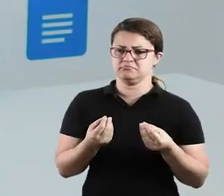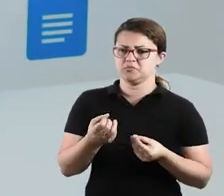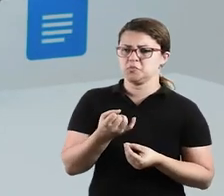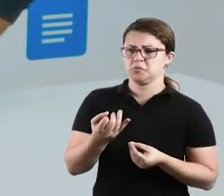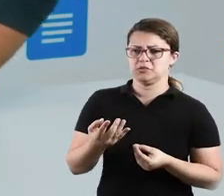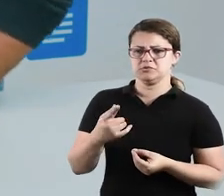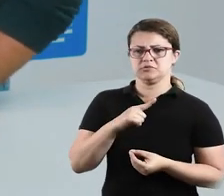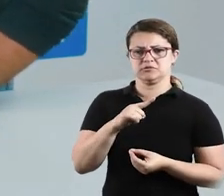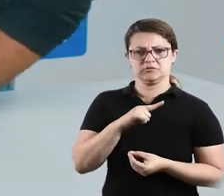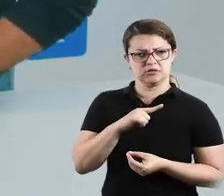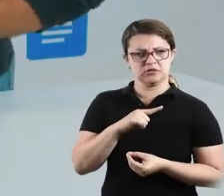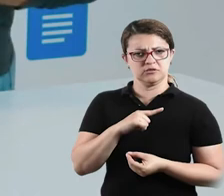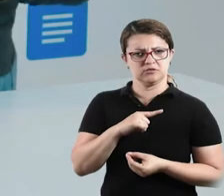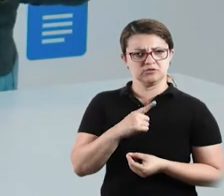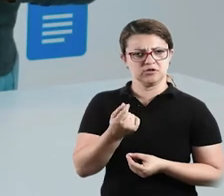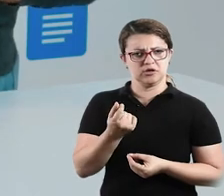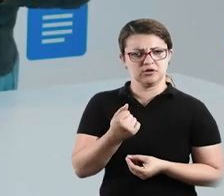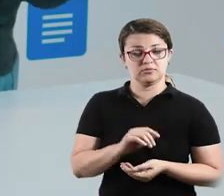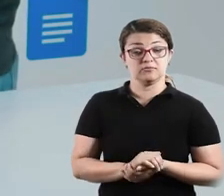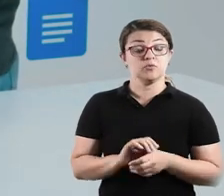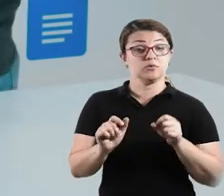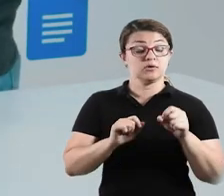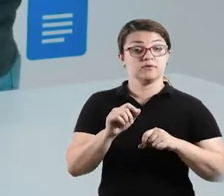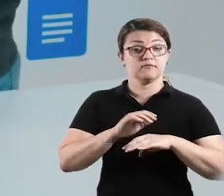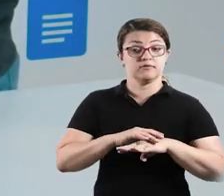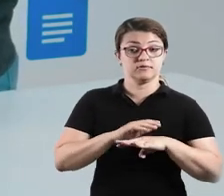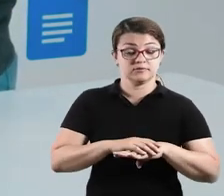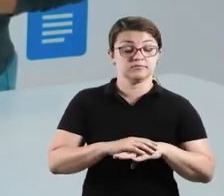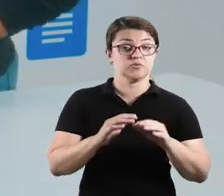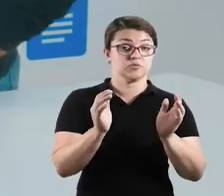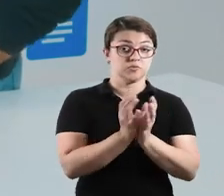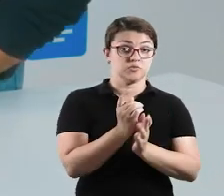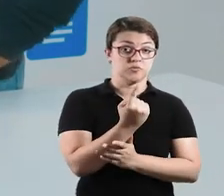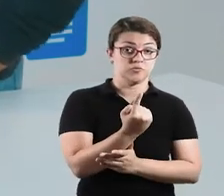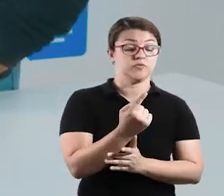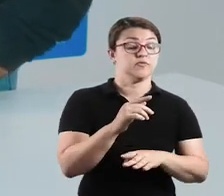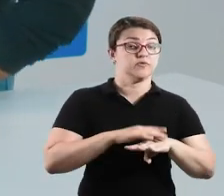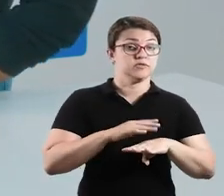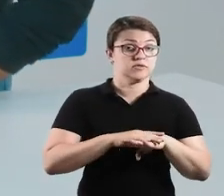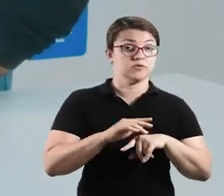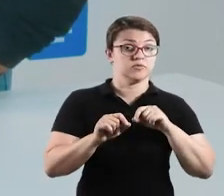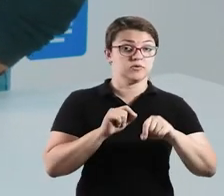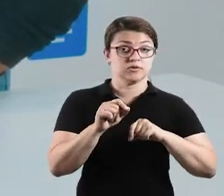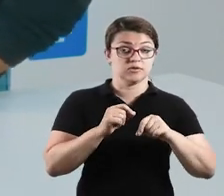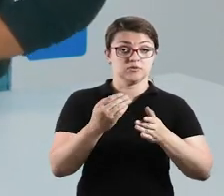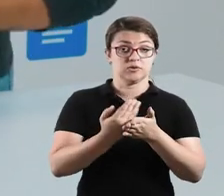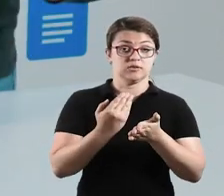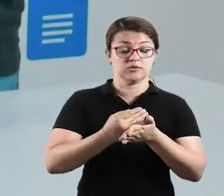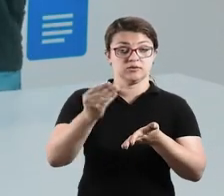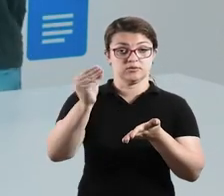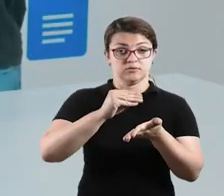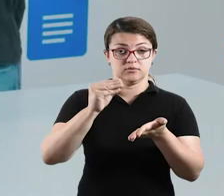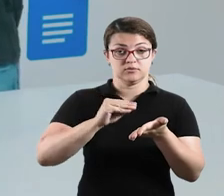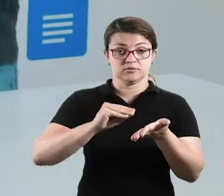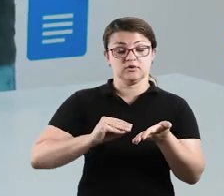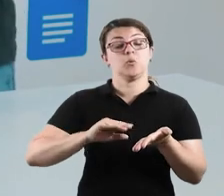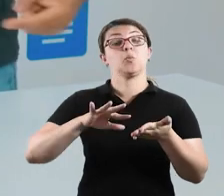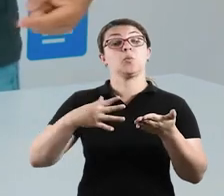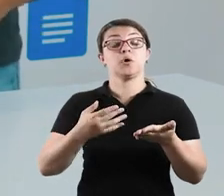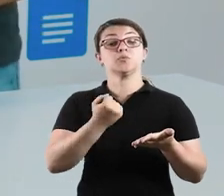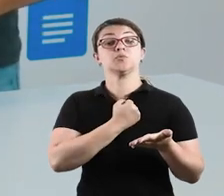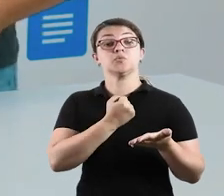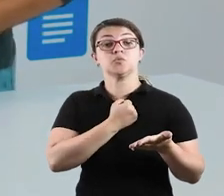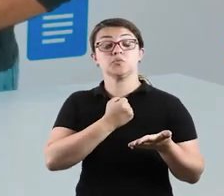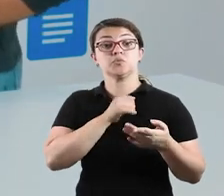tenho? O que nós vamos fazer? O pessoal do termo 1 vai copiar para mim no caderno qual daqueles